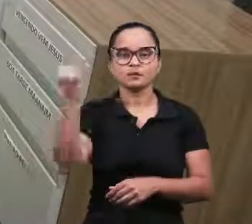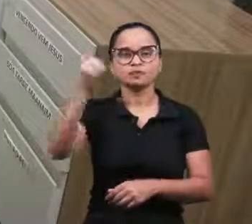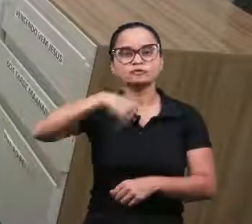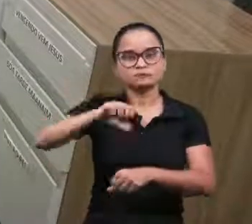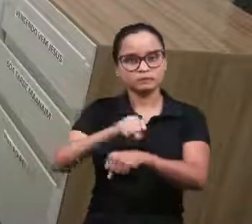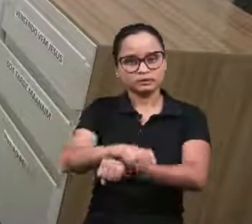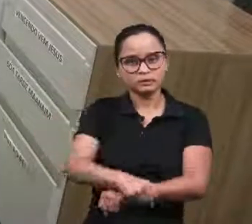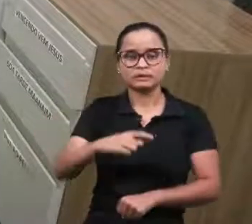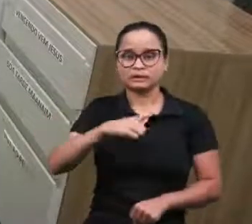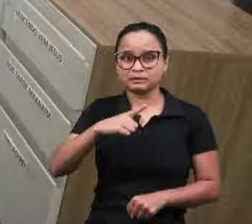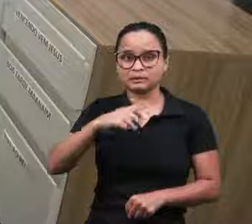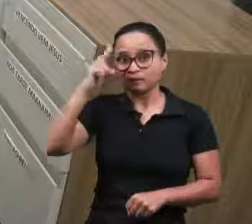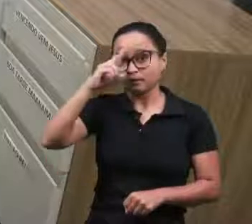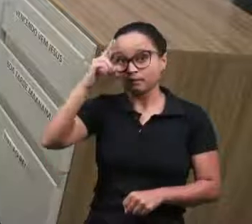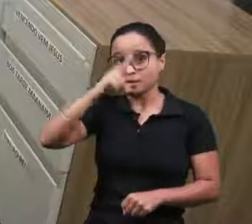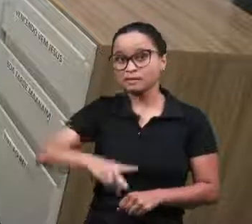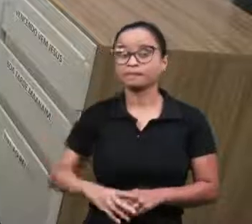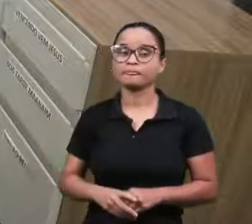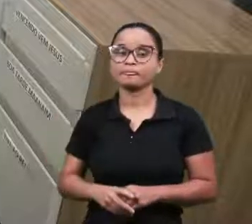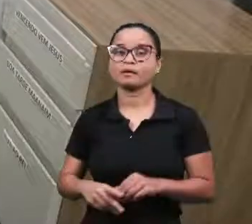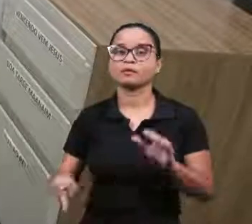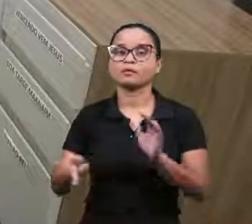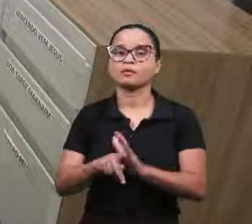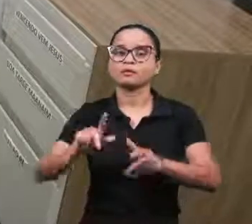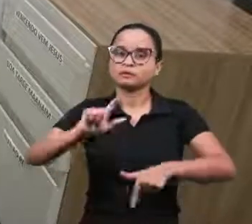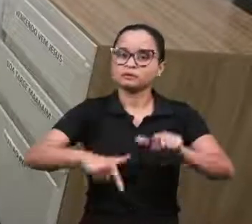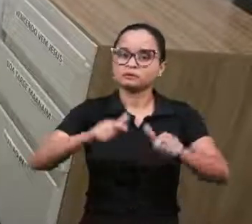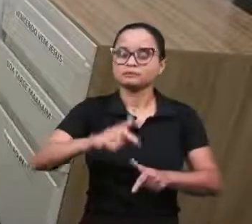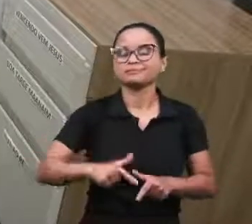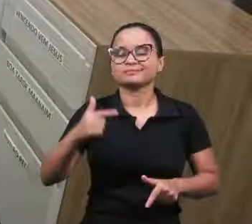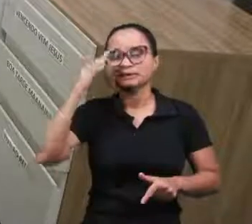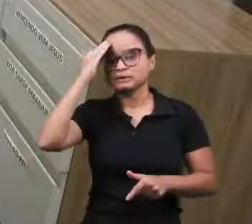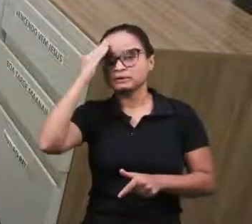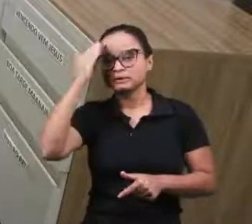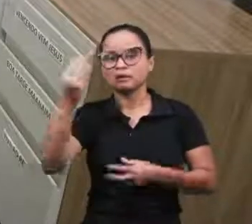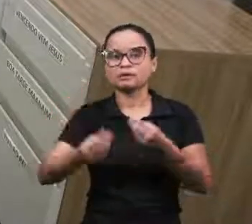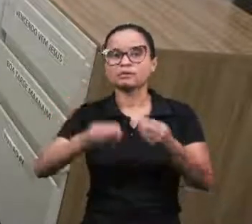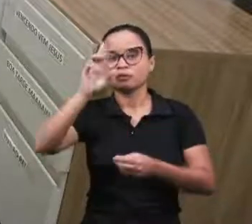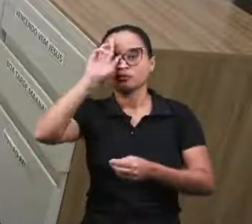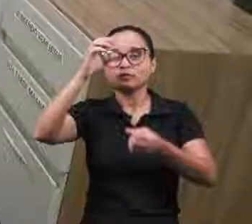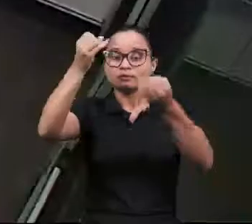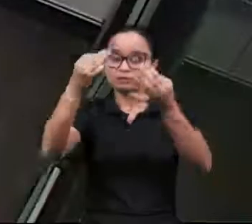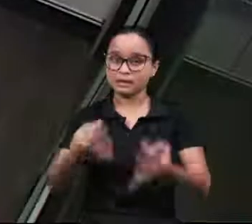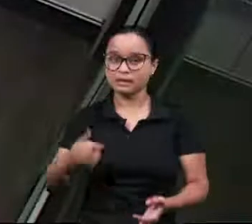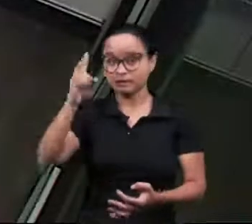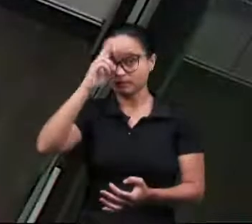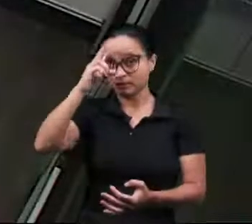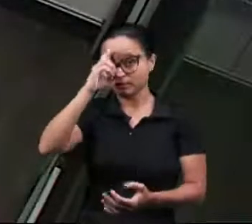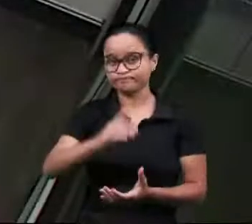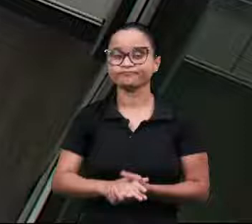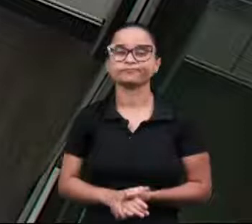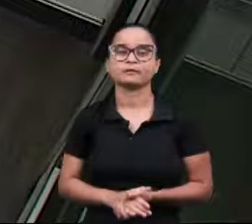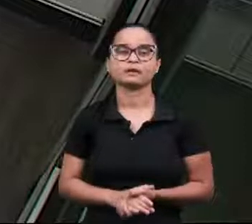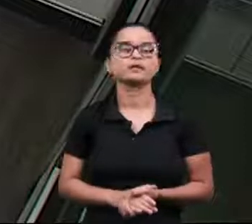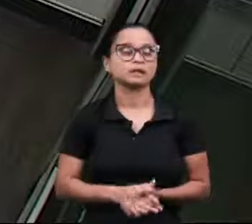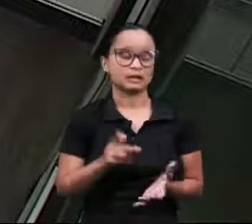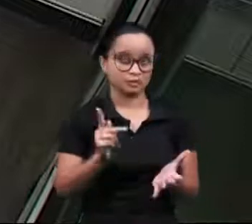sobre a história de Israel, para saber quando o Senhor fala sobre Israel, né, pastor? É verdade,